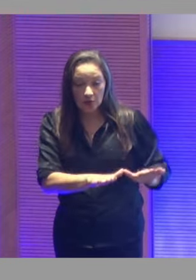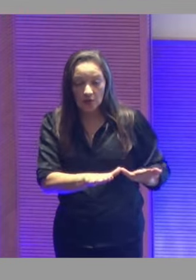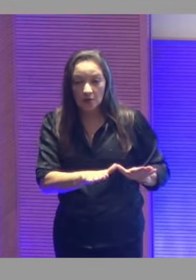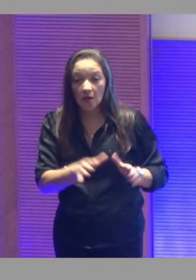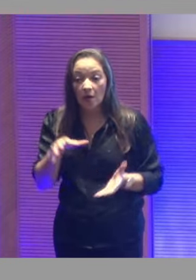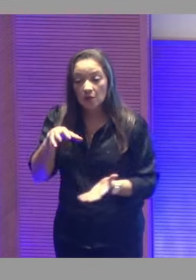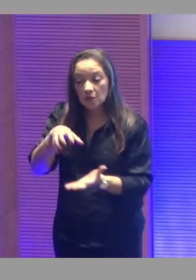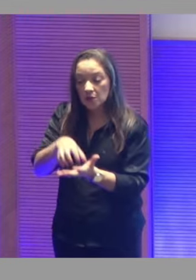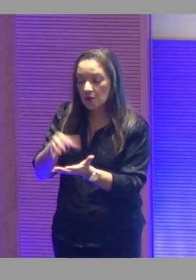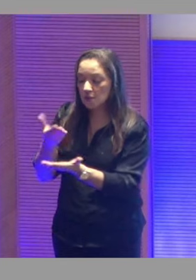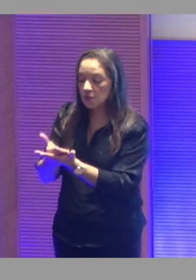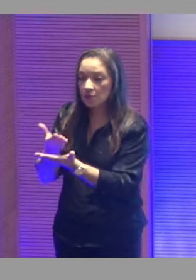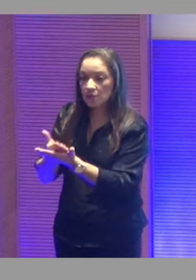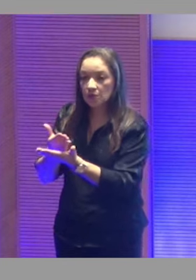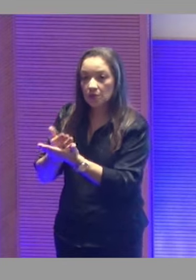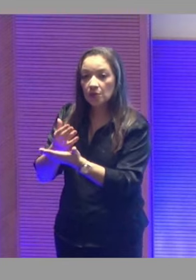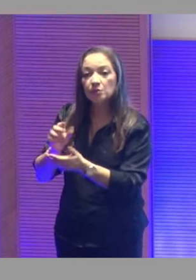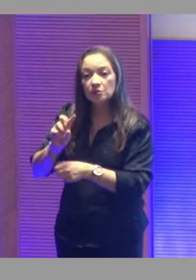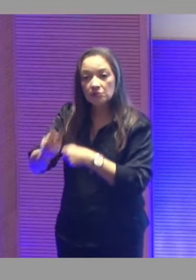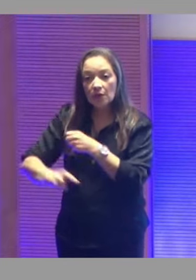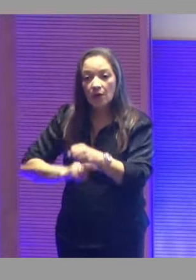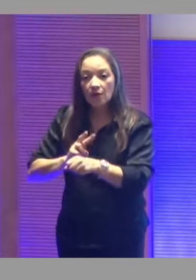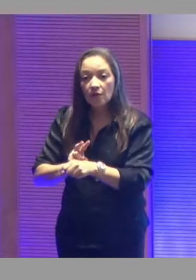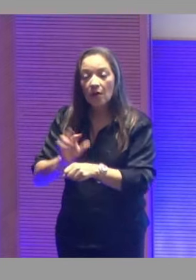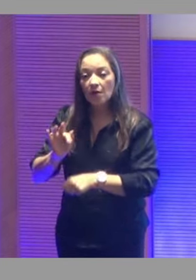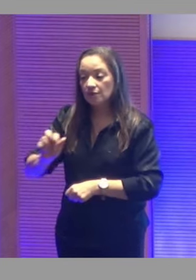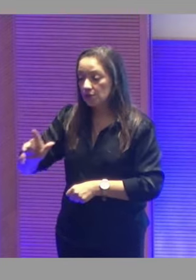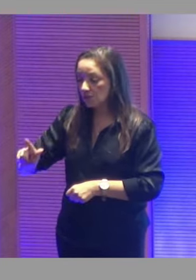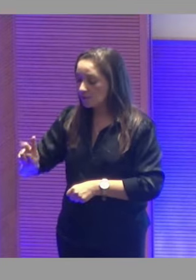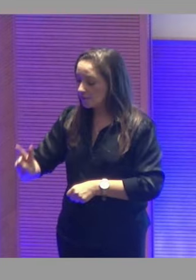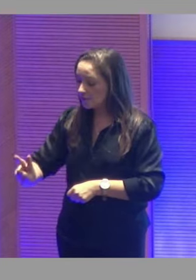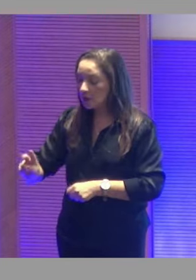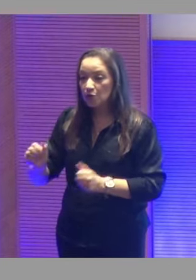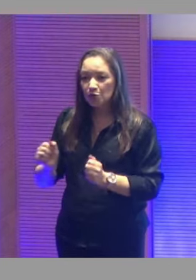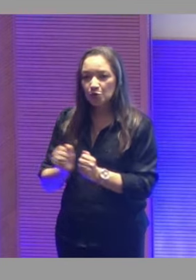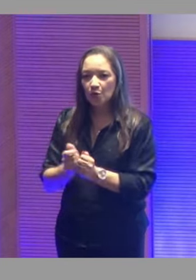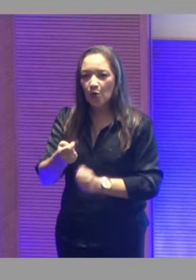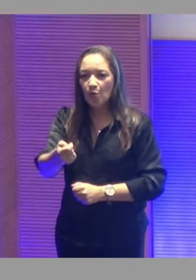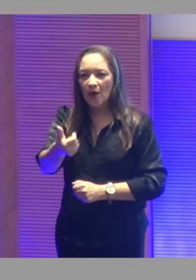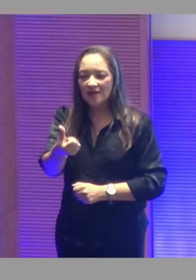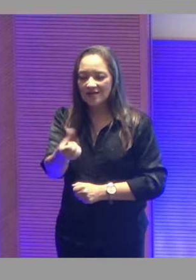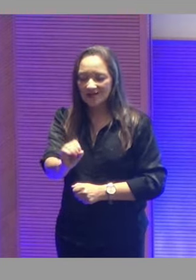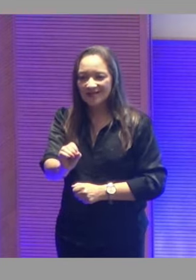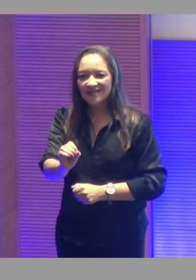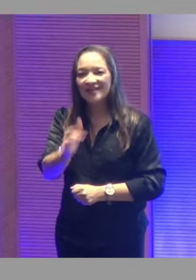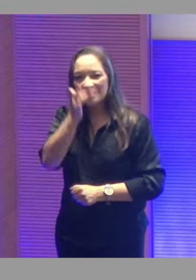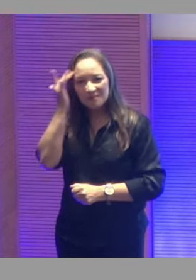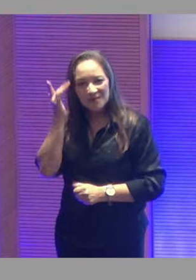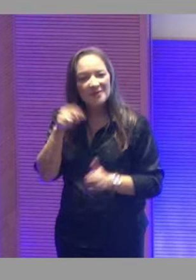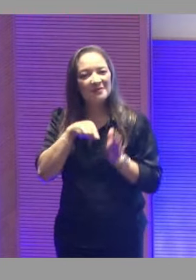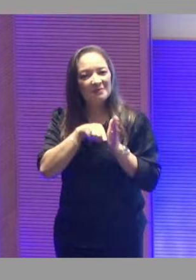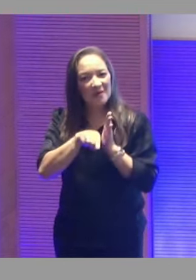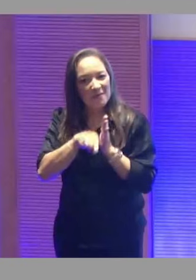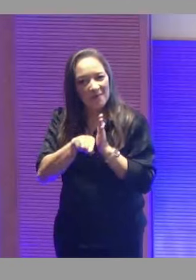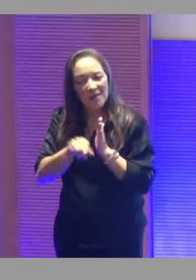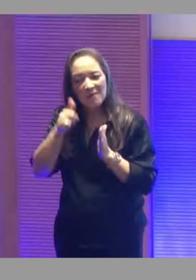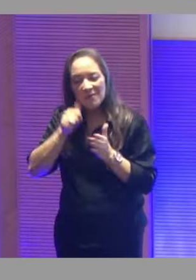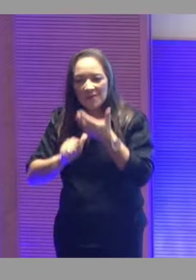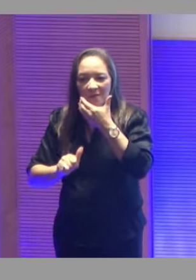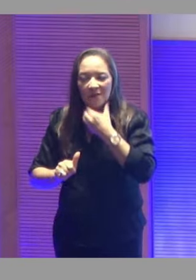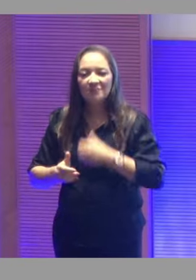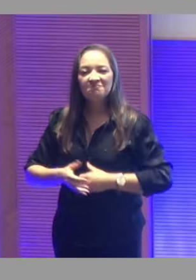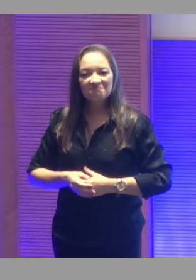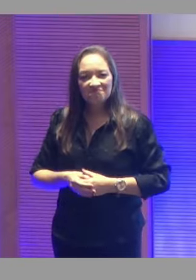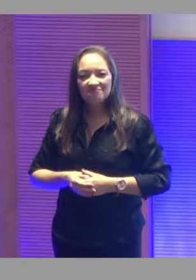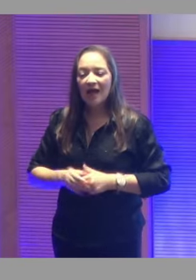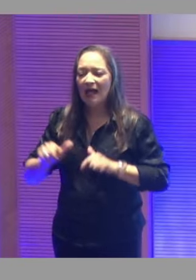sustentabilidade da Fundação Getúlio Vargas juntos somos Quase 60 pesquisadores e pesquisadoras que atuamos os